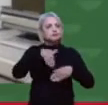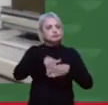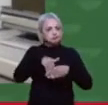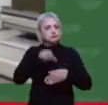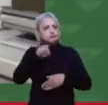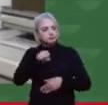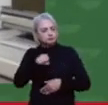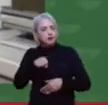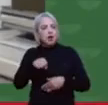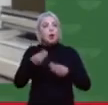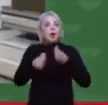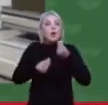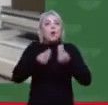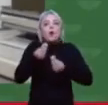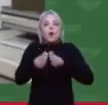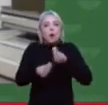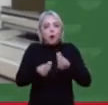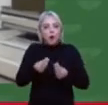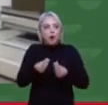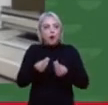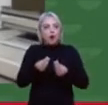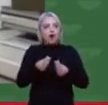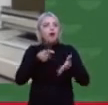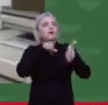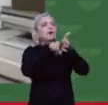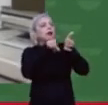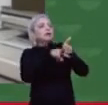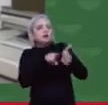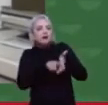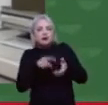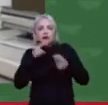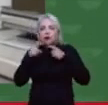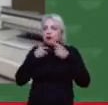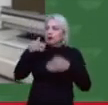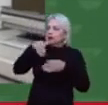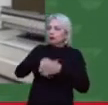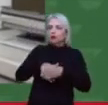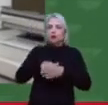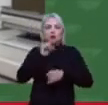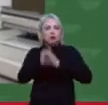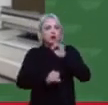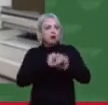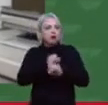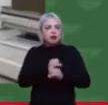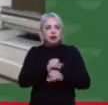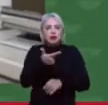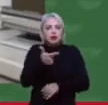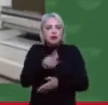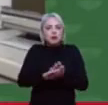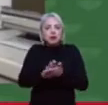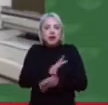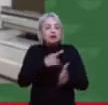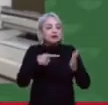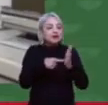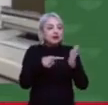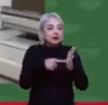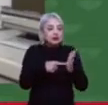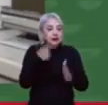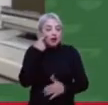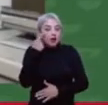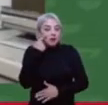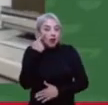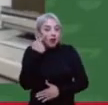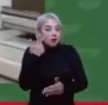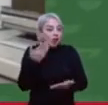eleições. Então, como que se questiona o voto eletrônico? Nós não temos nenhuma grande denúncia ou verificação